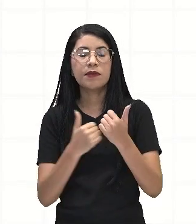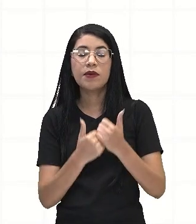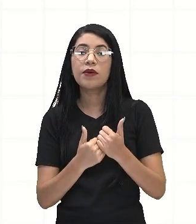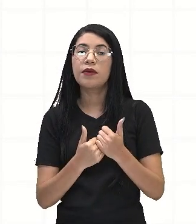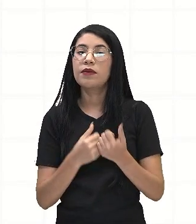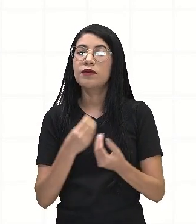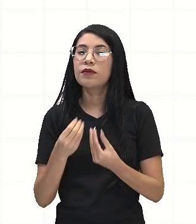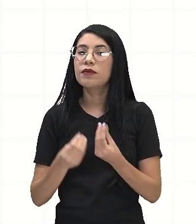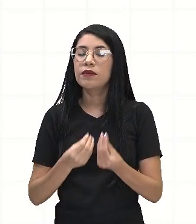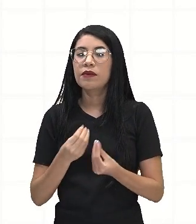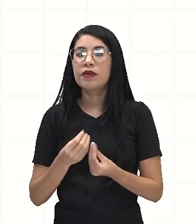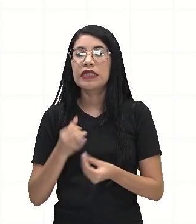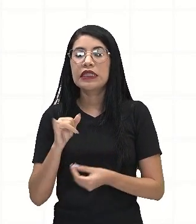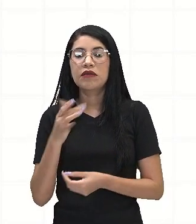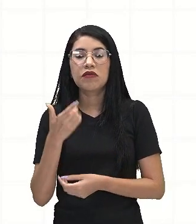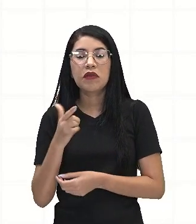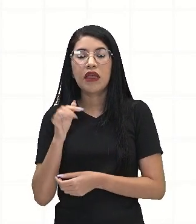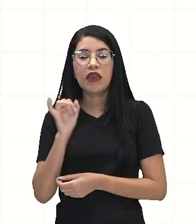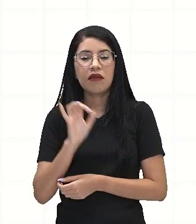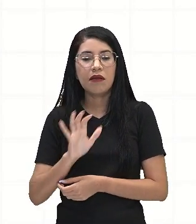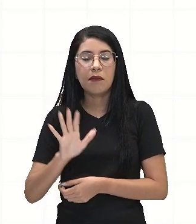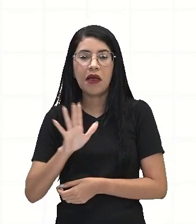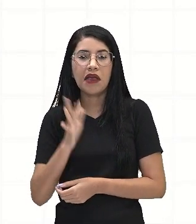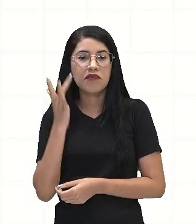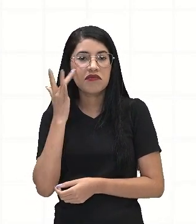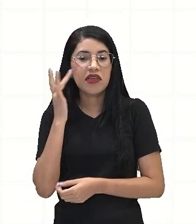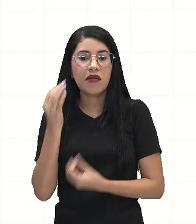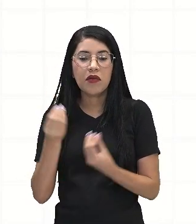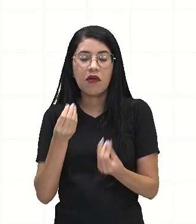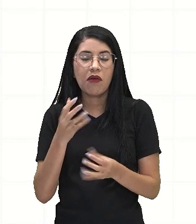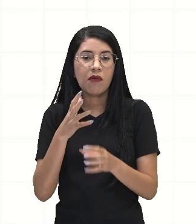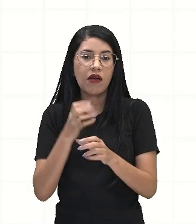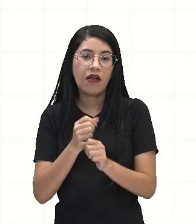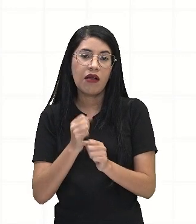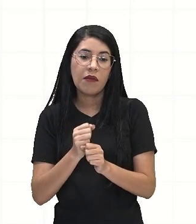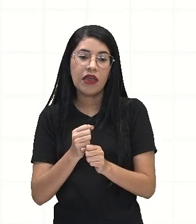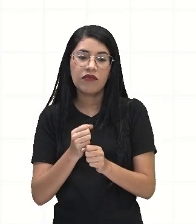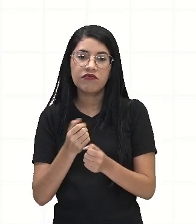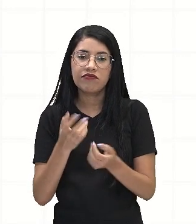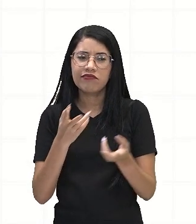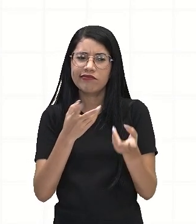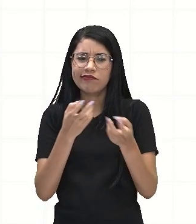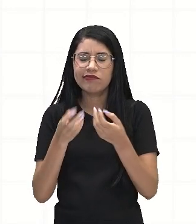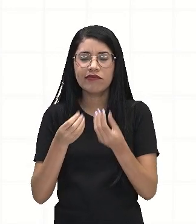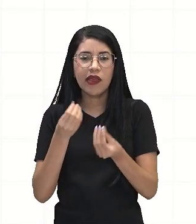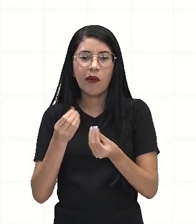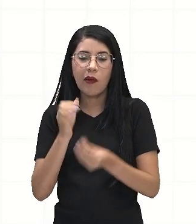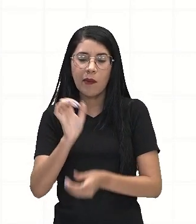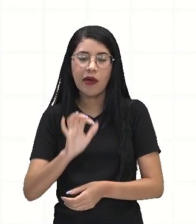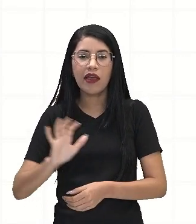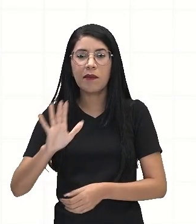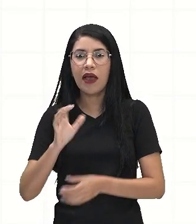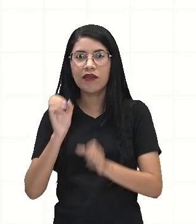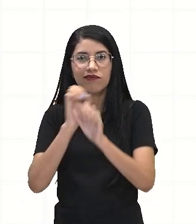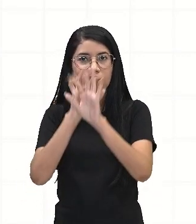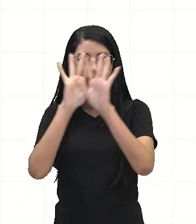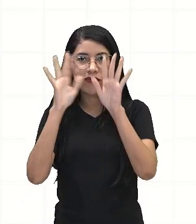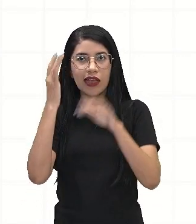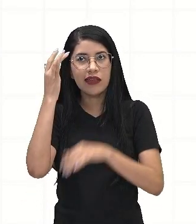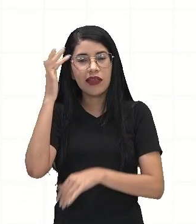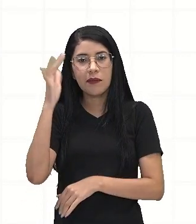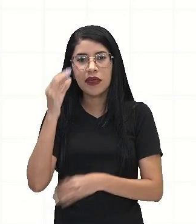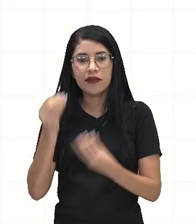vezes, quando o aluno não tem a imagem, ele não consegue resolver, porque ele não está conseguindo visualizar, né? Então, veja bem, sempre